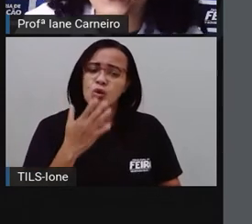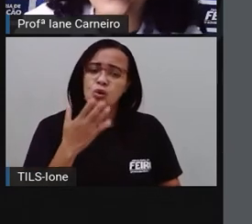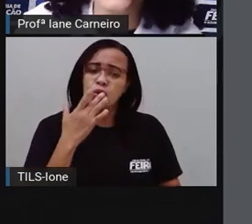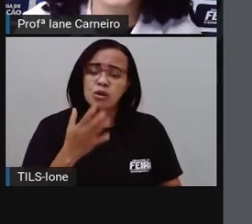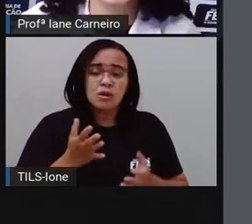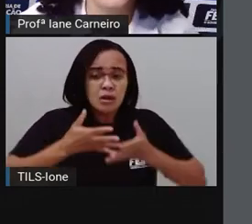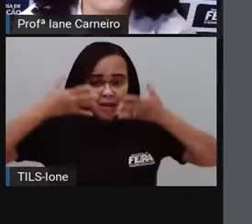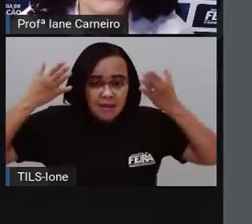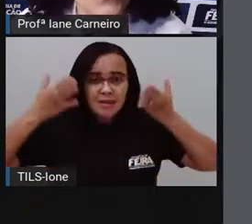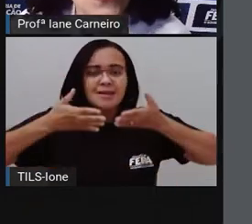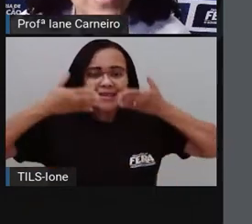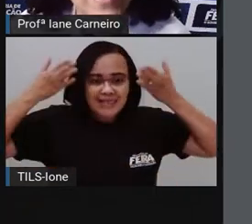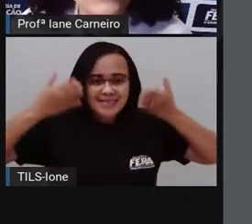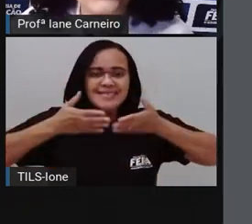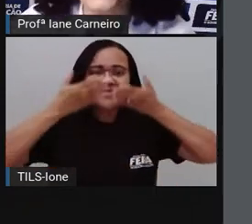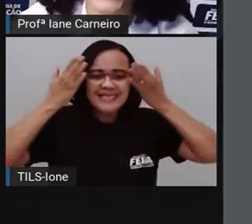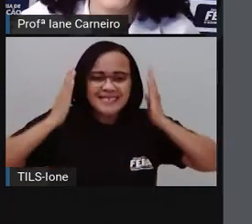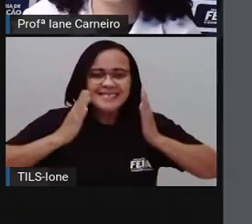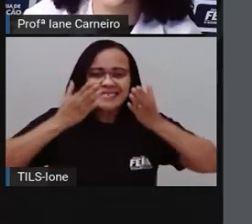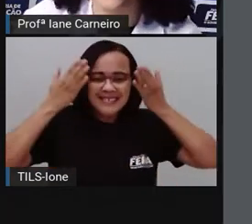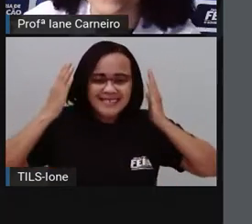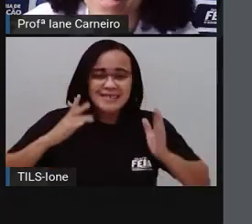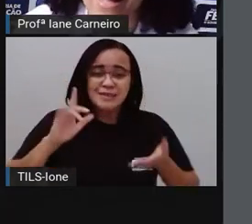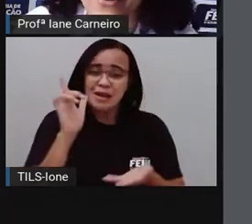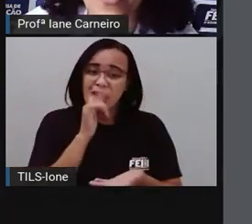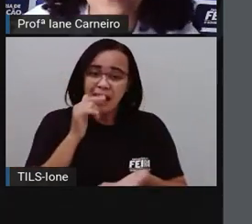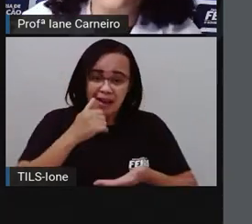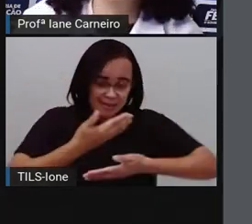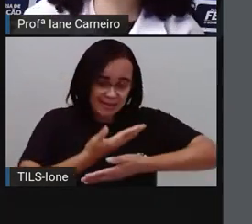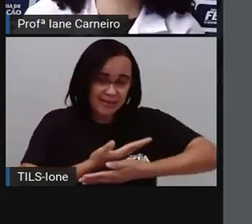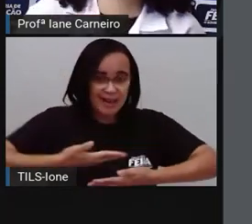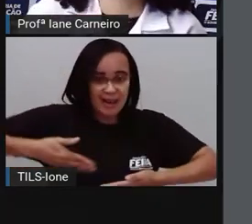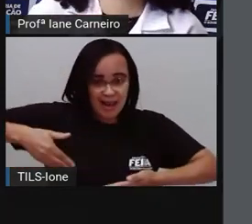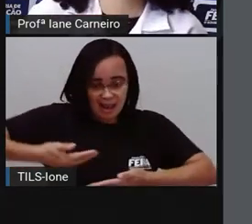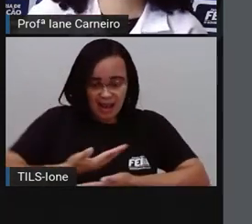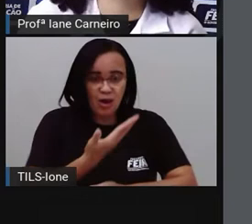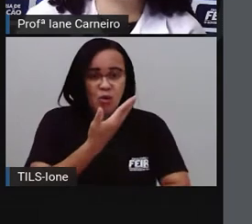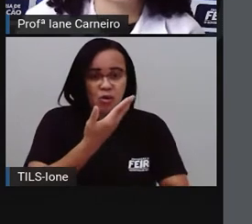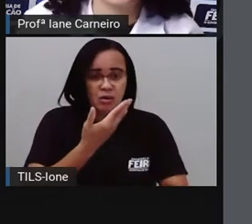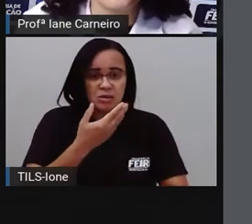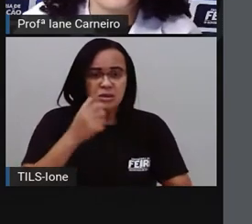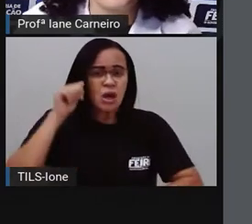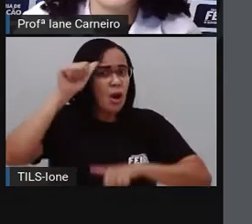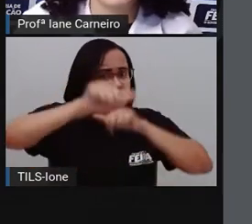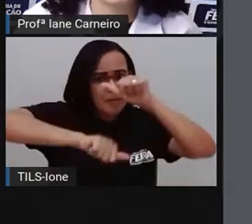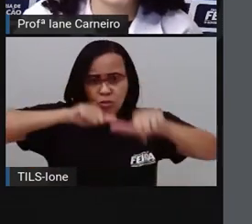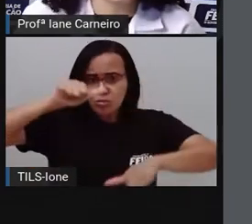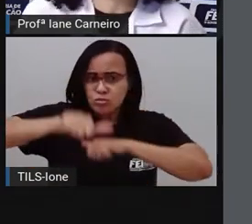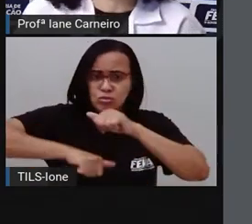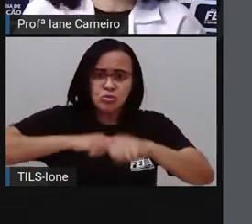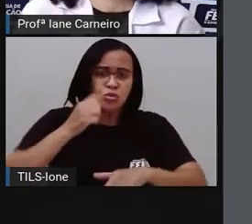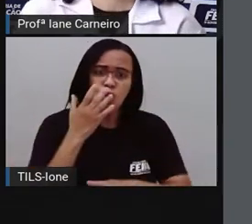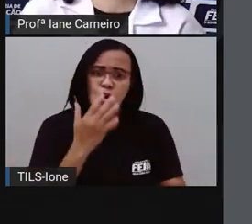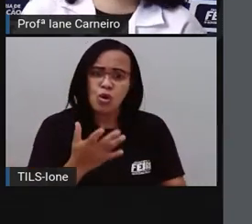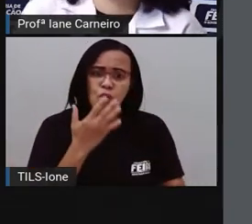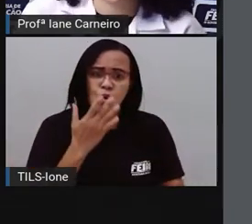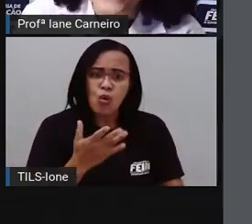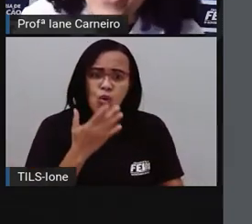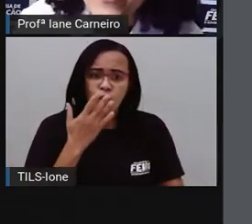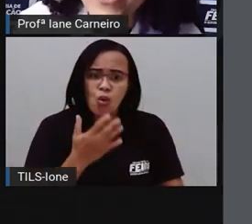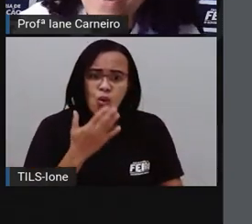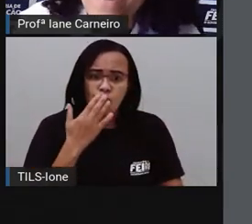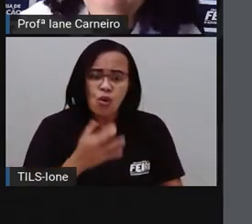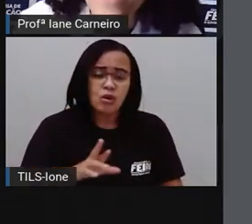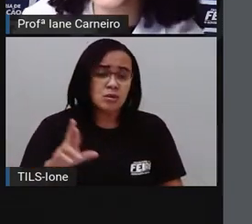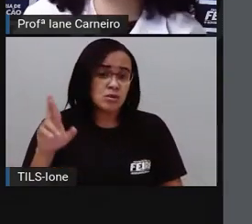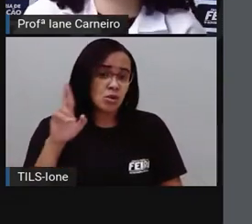o rosto numa folha cheia de orvalho. Mudou sua cor. Para que cor? Para a